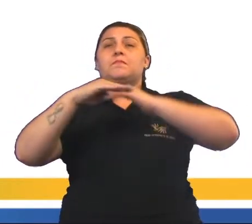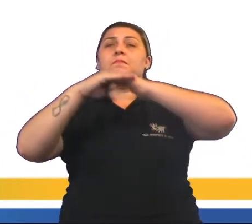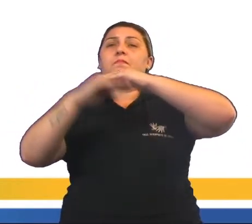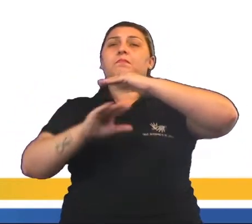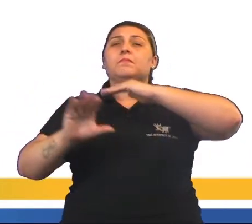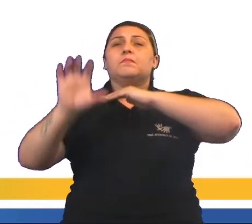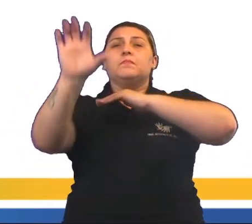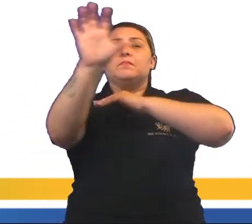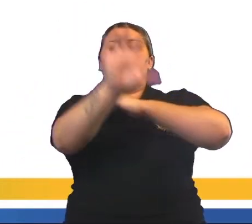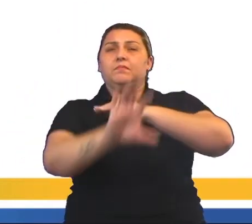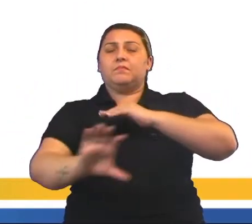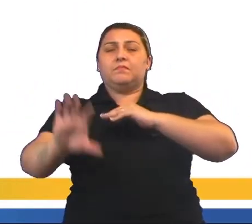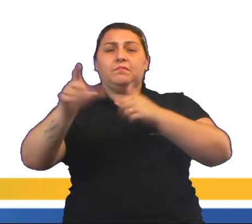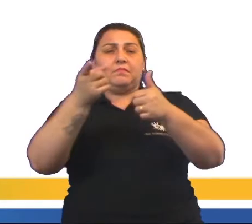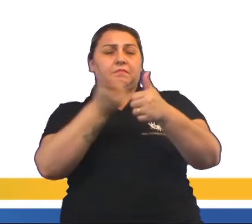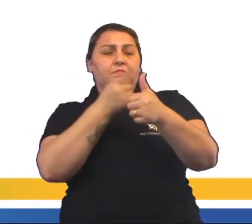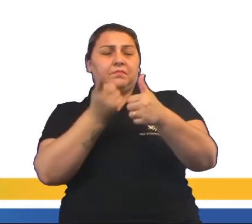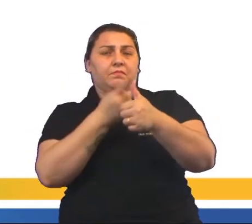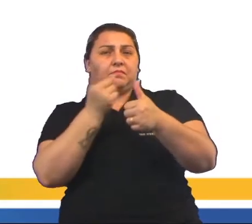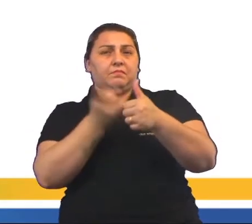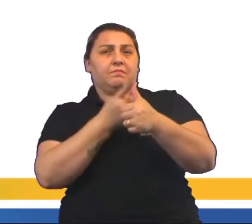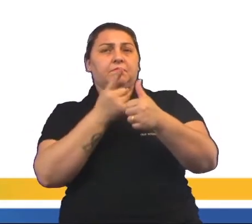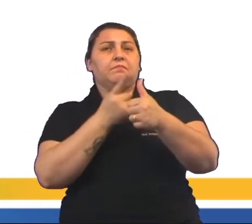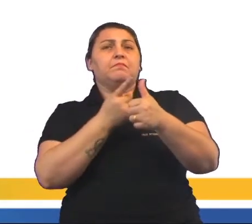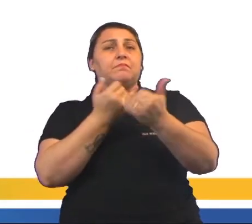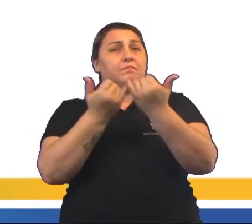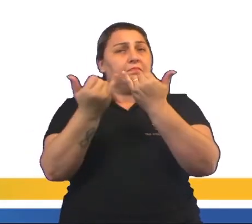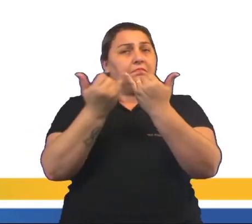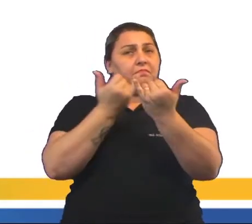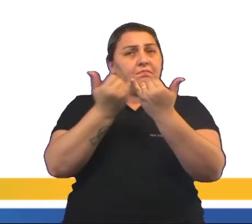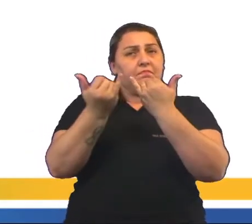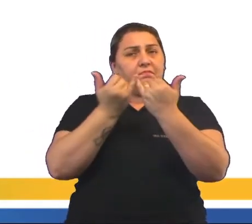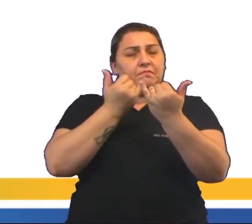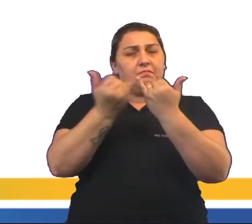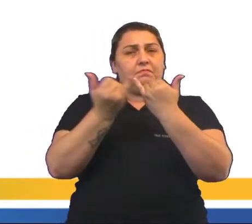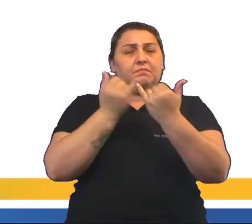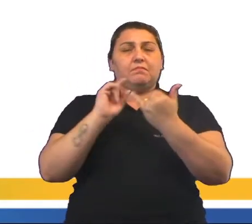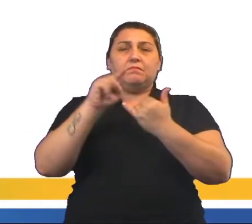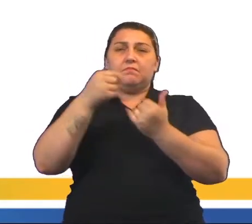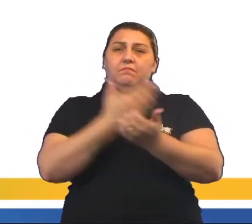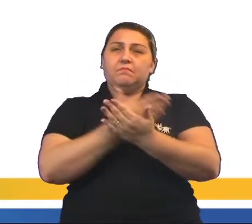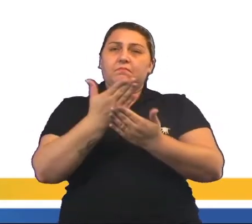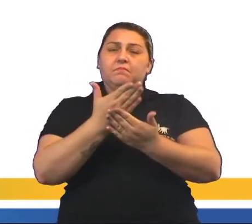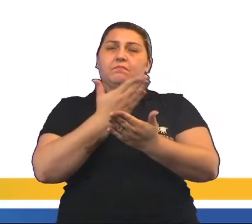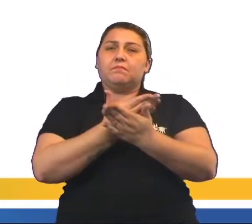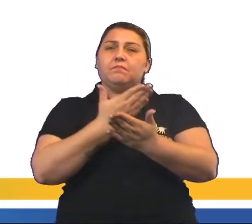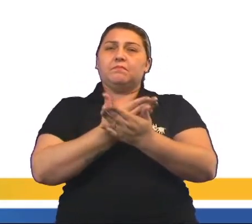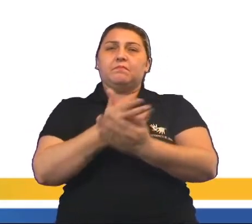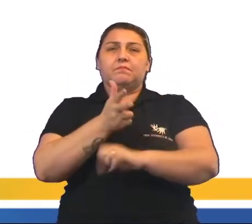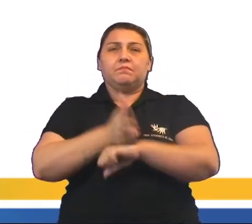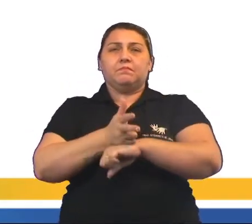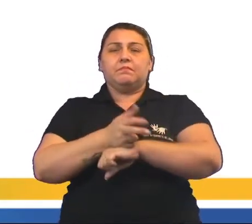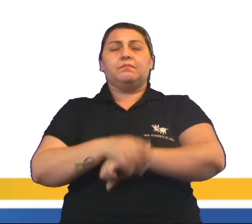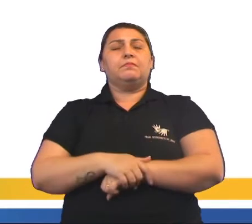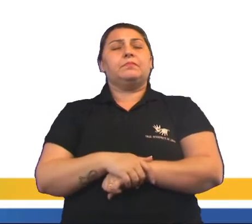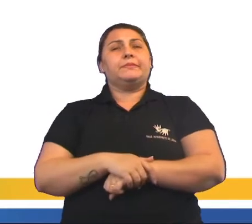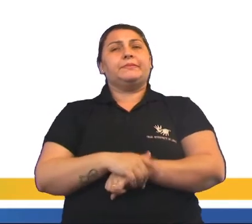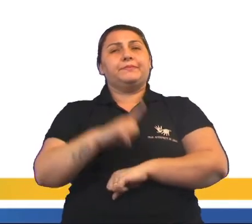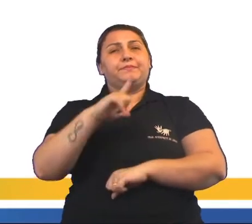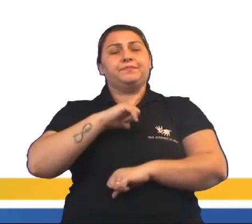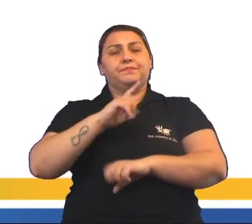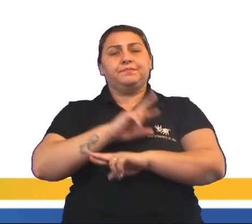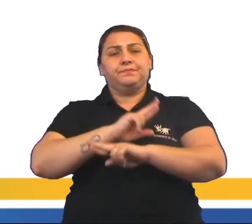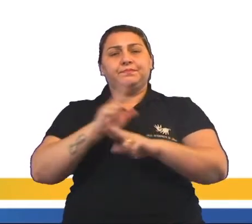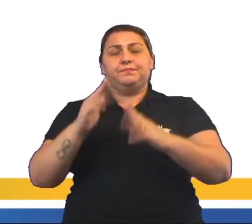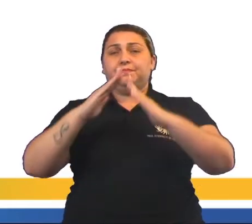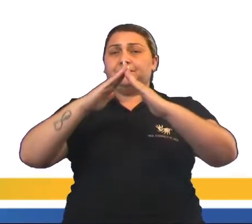bastante similar à primeira imagem que vocês observaram logo no início da videoaula. Temos aí a